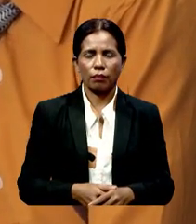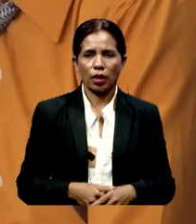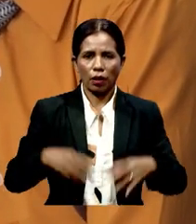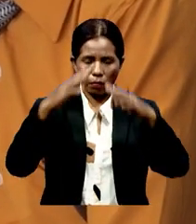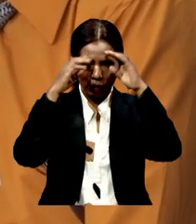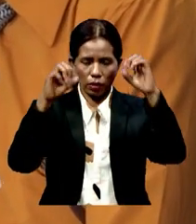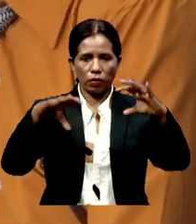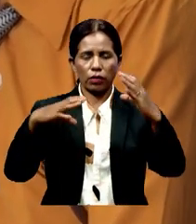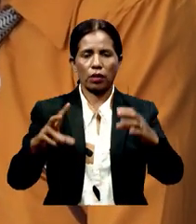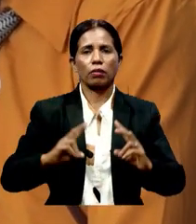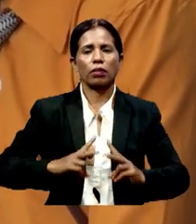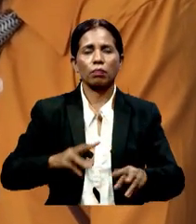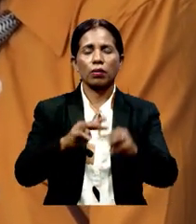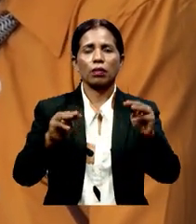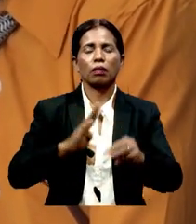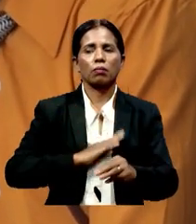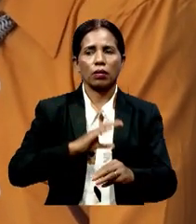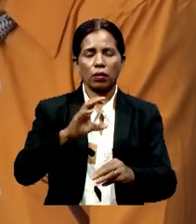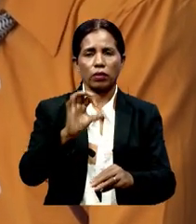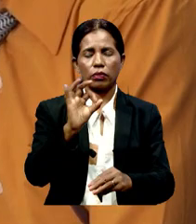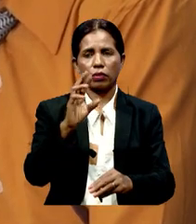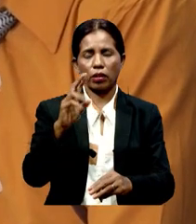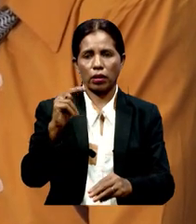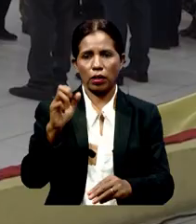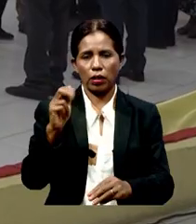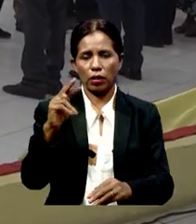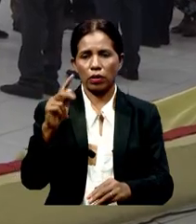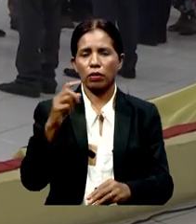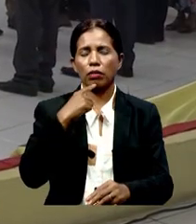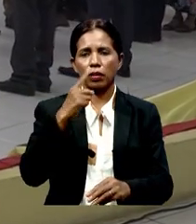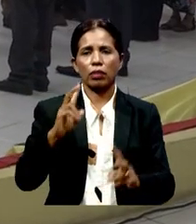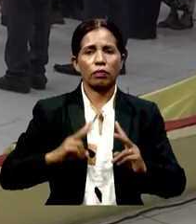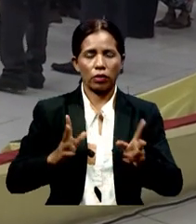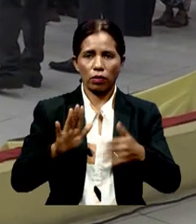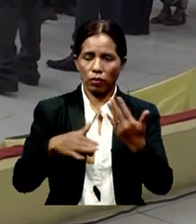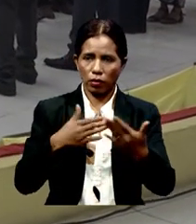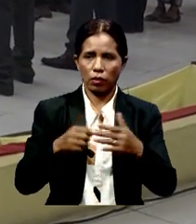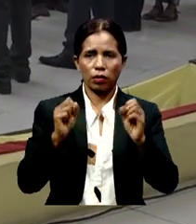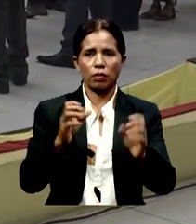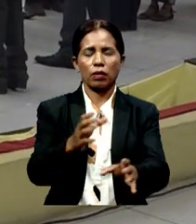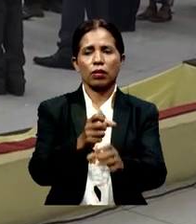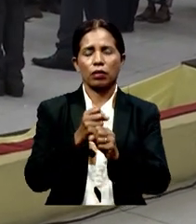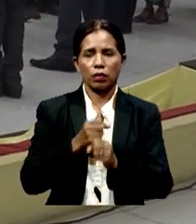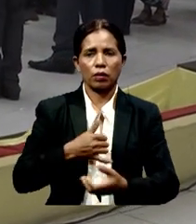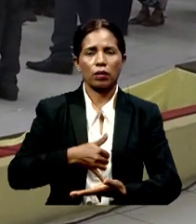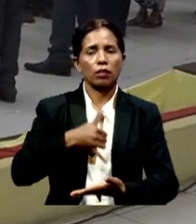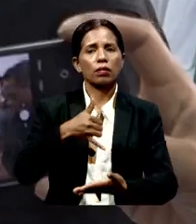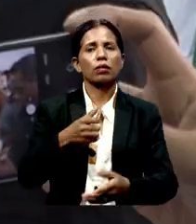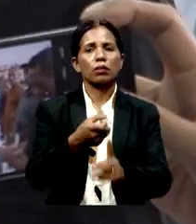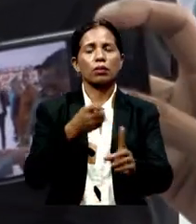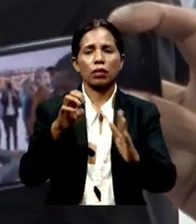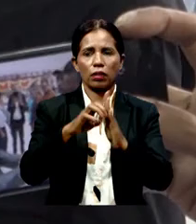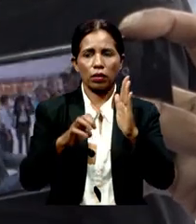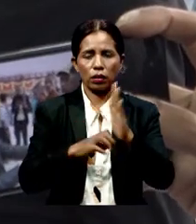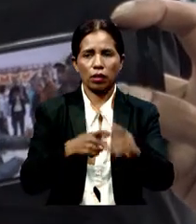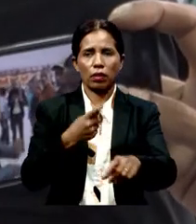Presidente Conselho Veteranos Município Boukau, Fernando Guzmão Berdu Hateten, veterano Sirne, merece atusimo com decoração o estado, tamba luta